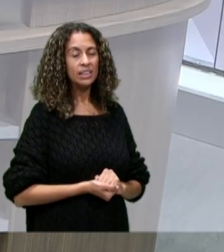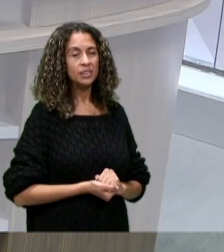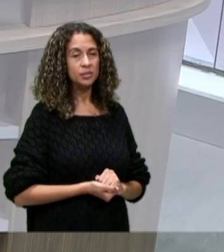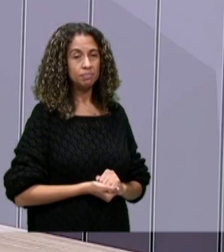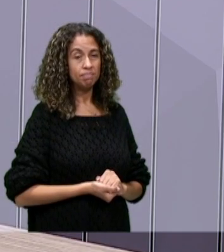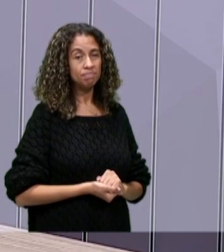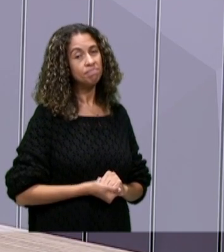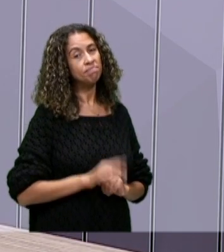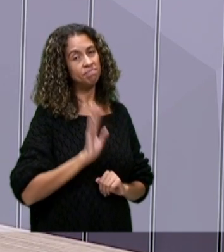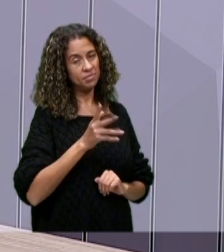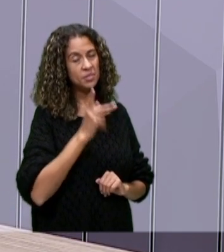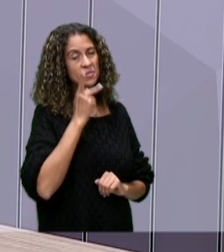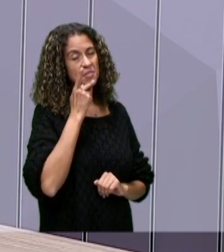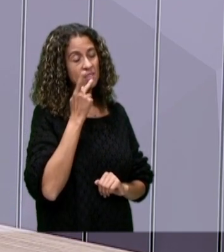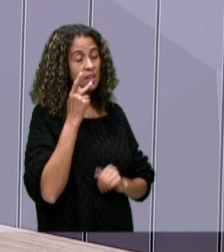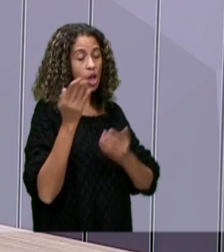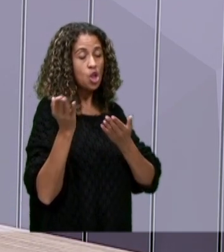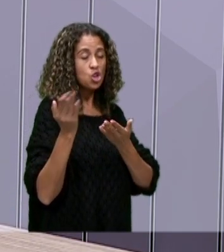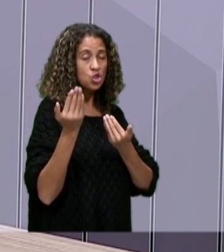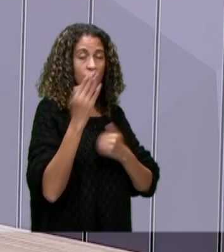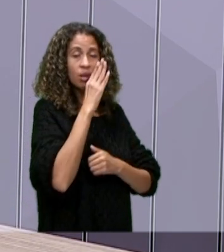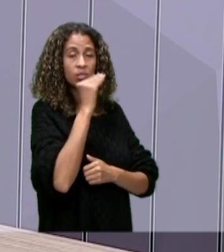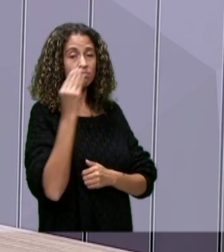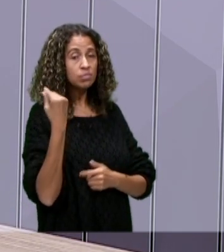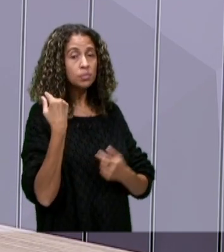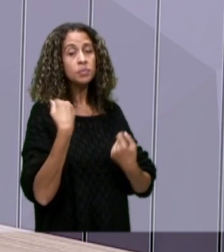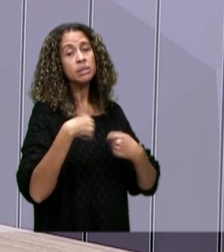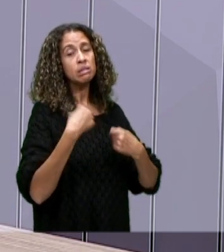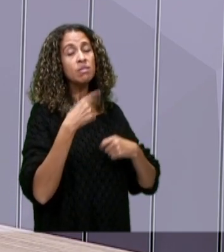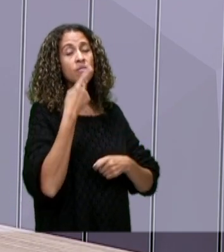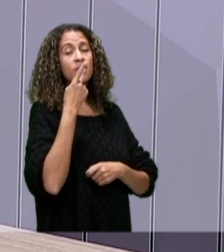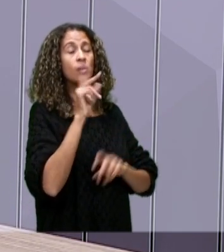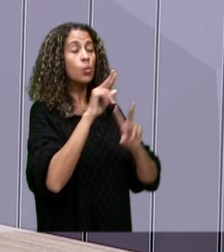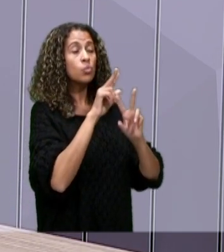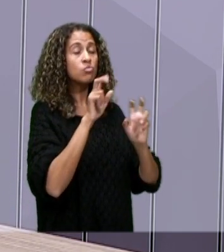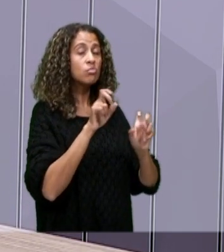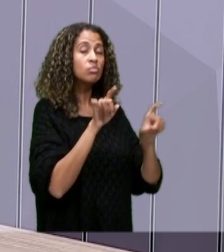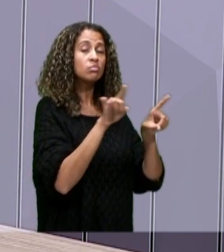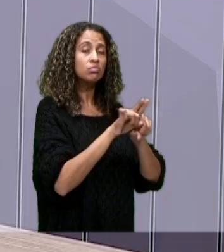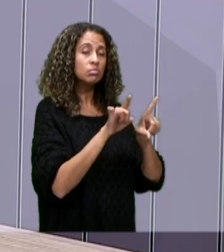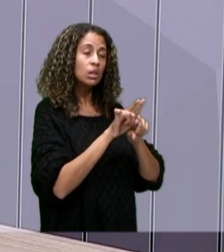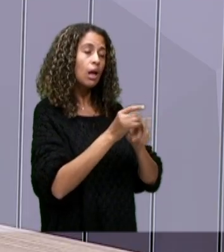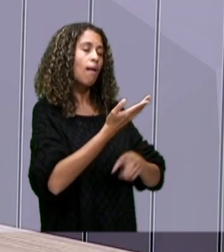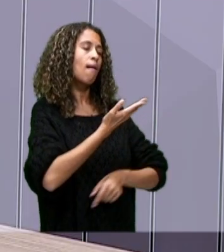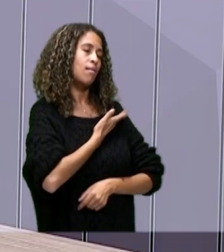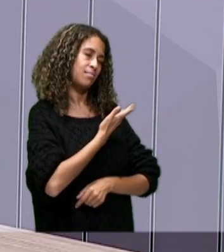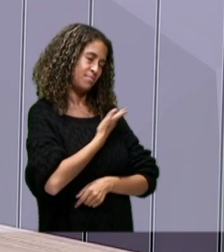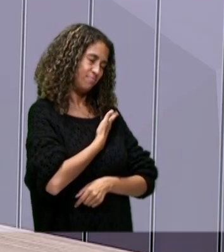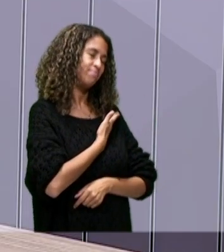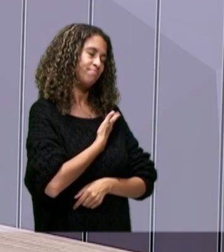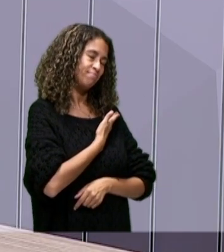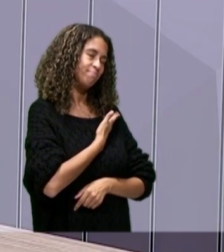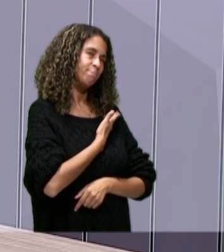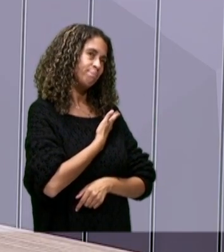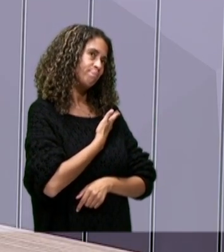Bom, a gente falou aqui da adolescência, não tem como não falar da adolescência e não falar de amizade.